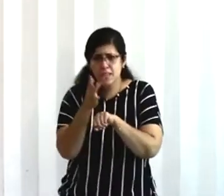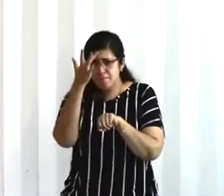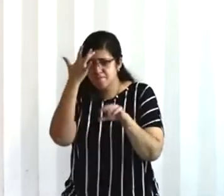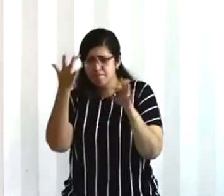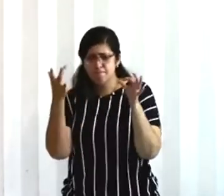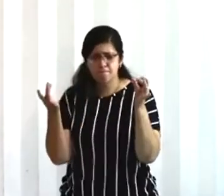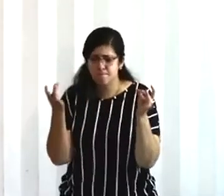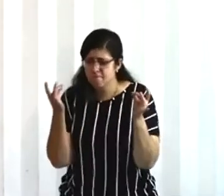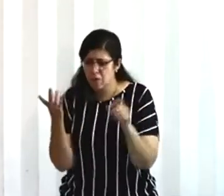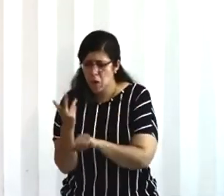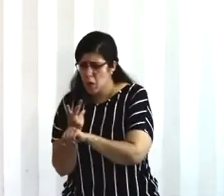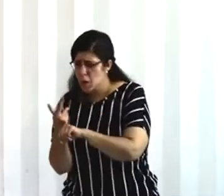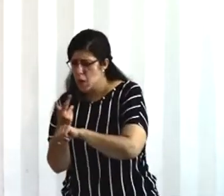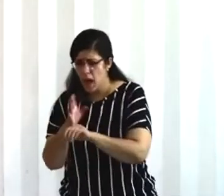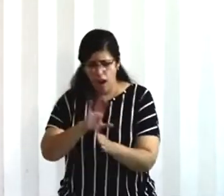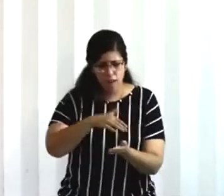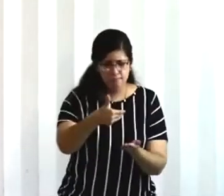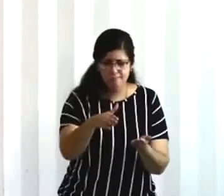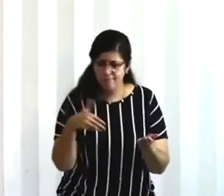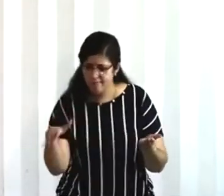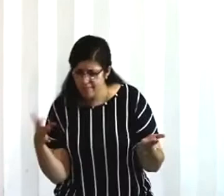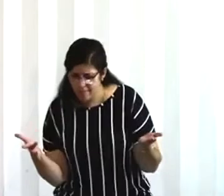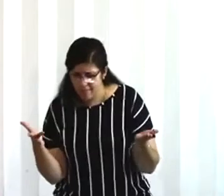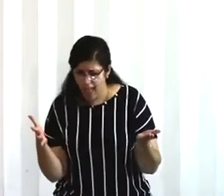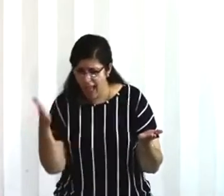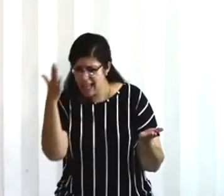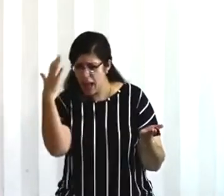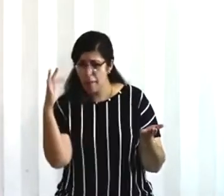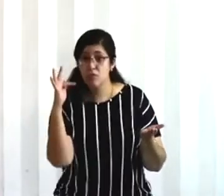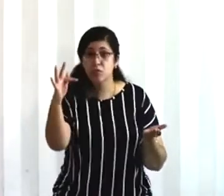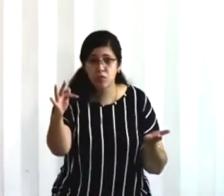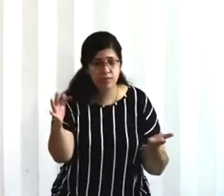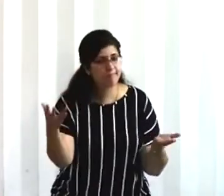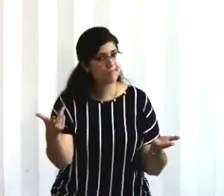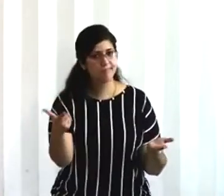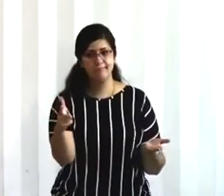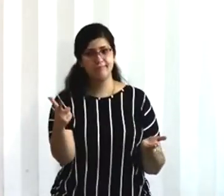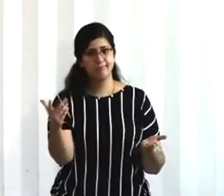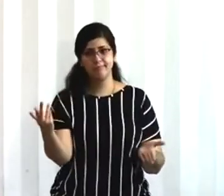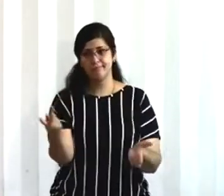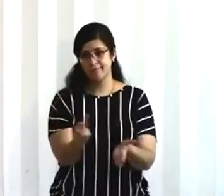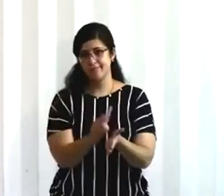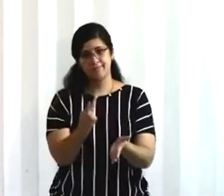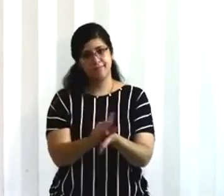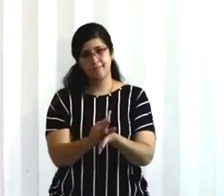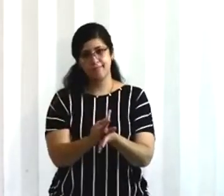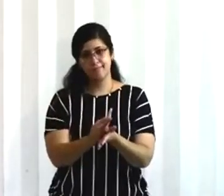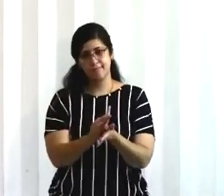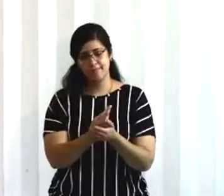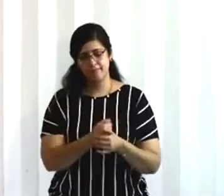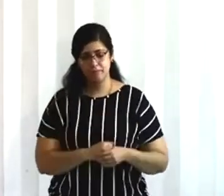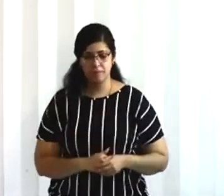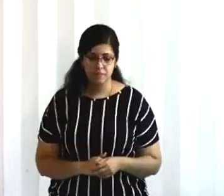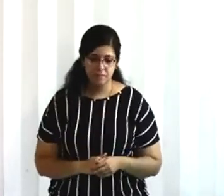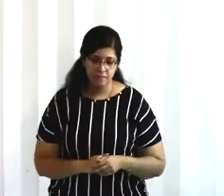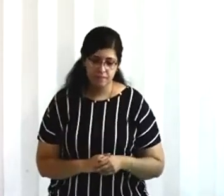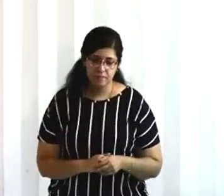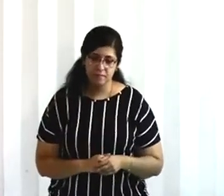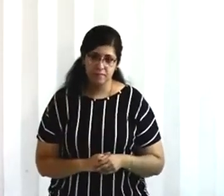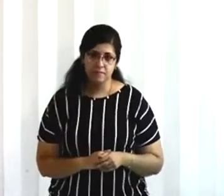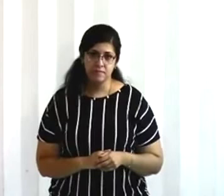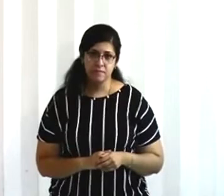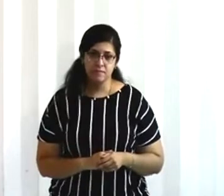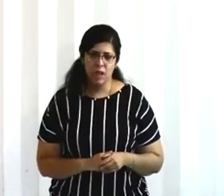de Deus. Olha o que diz o versículo 21 e o versículo 22: passarão pela terra